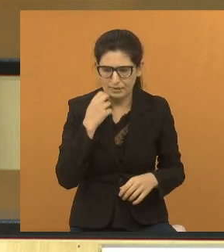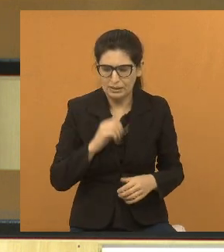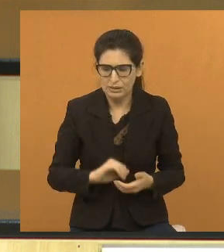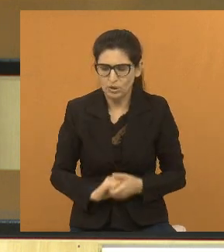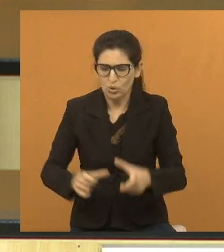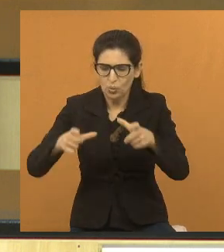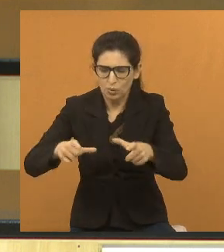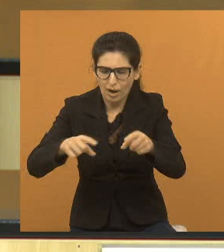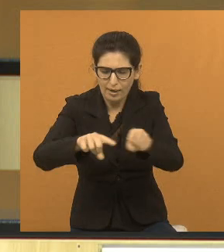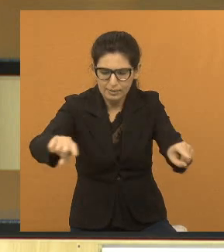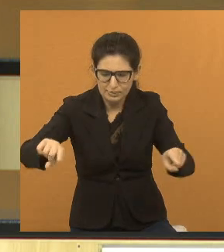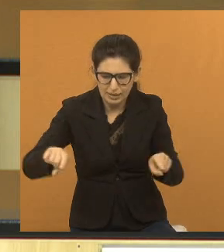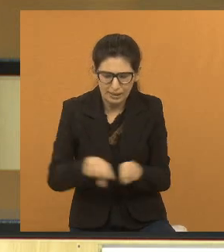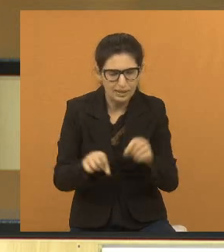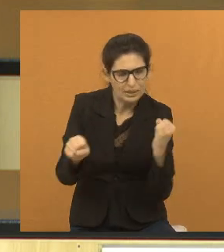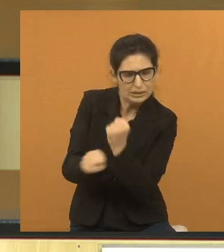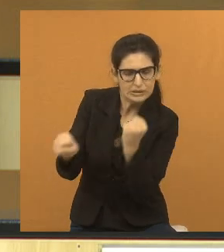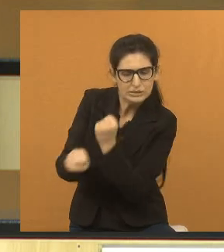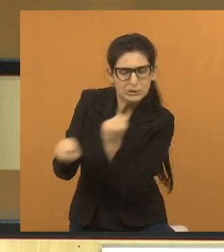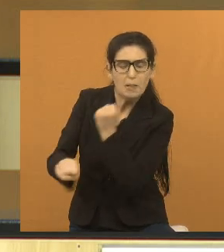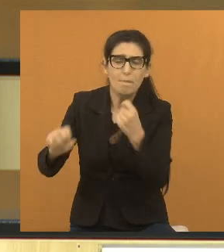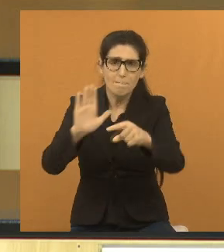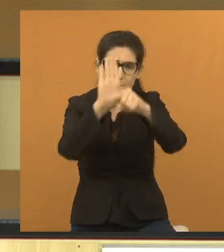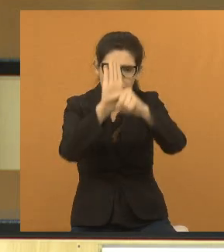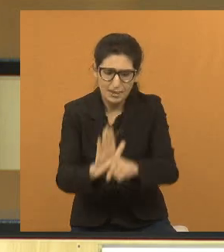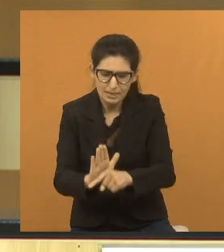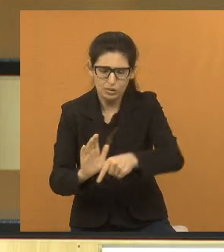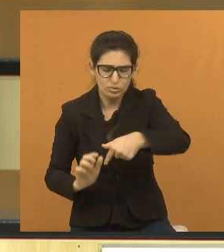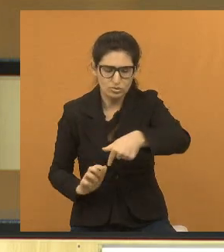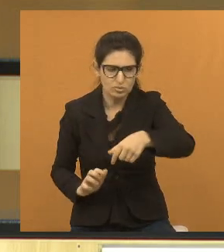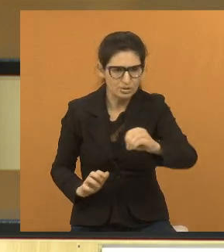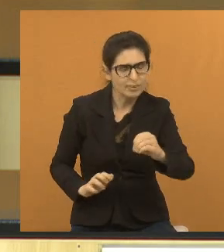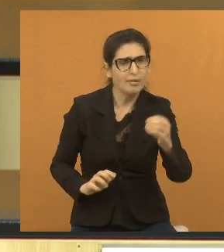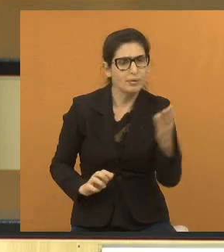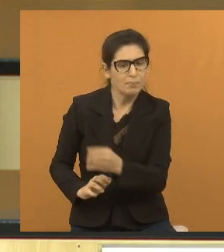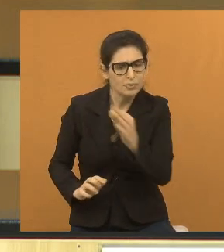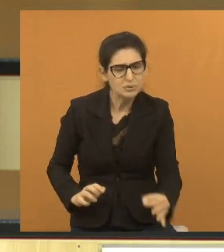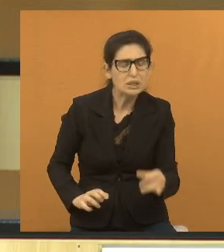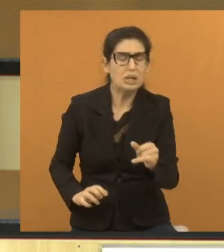ser inferior a 70%, ou seja, 60%.